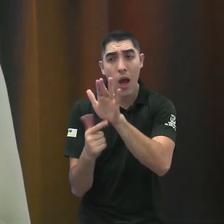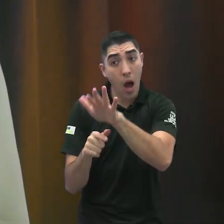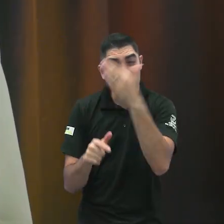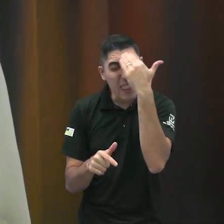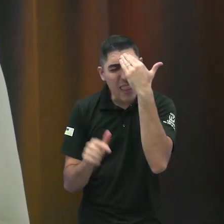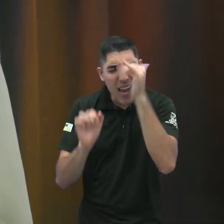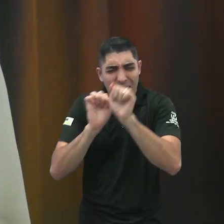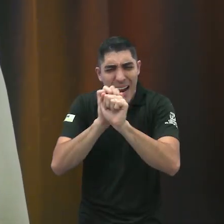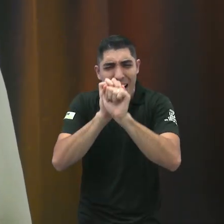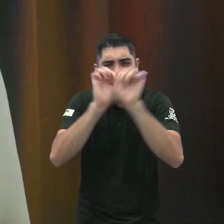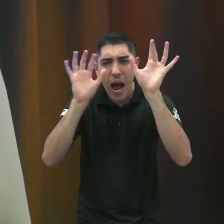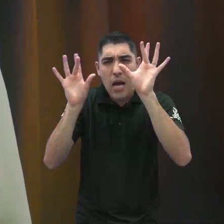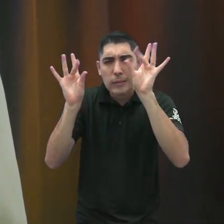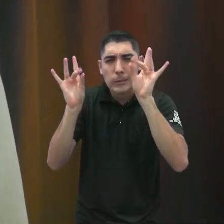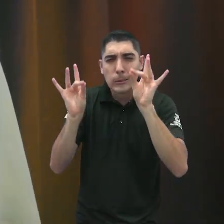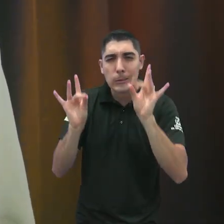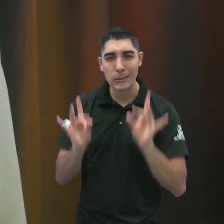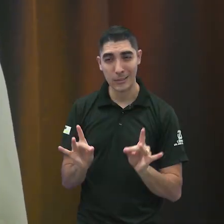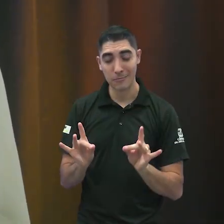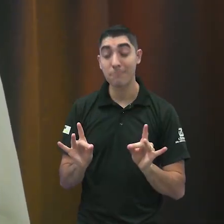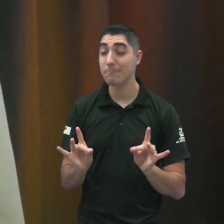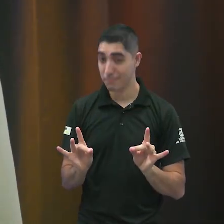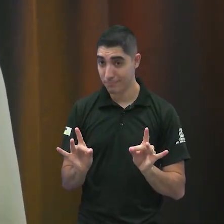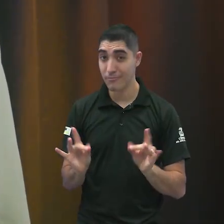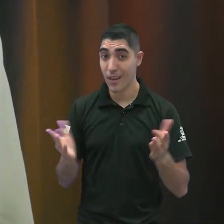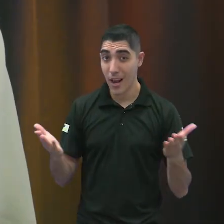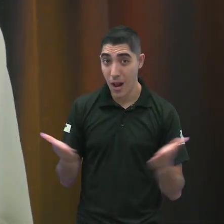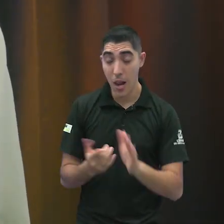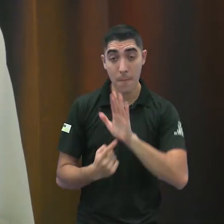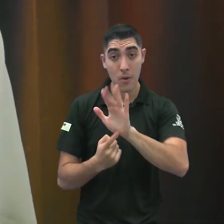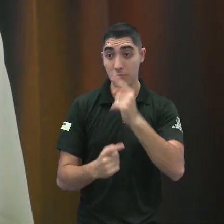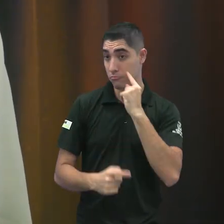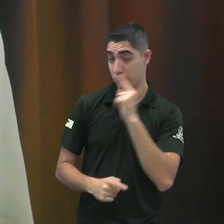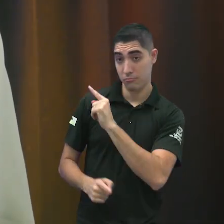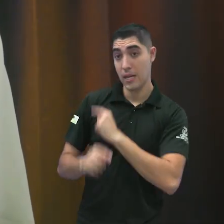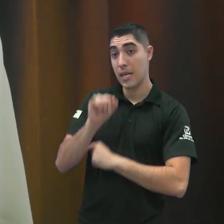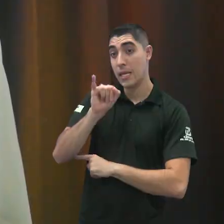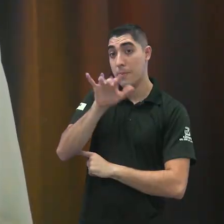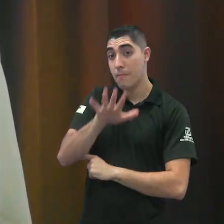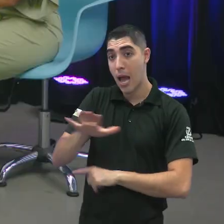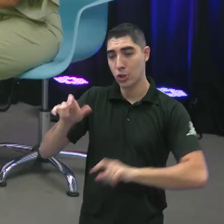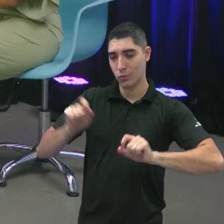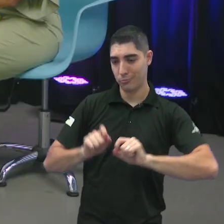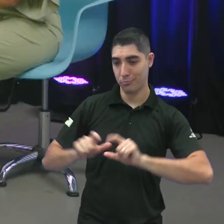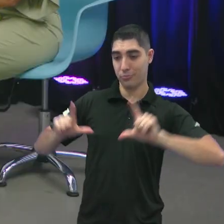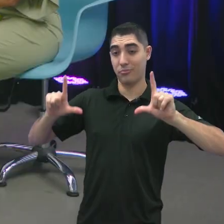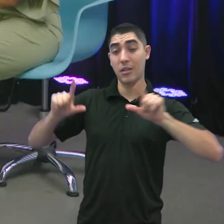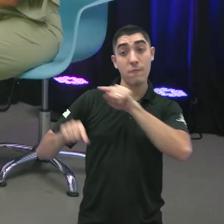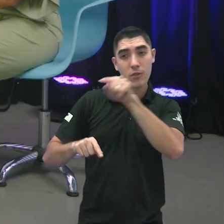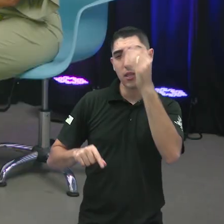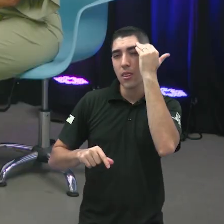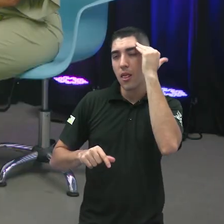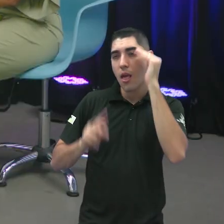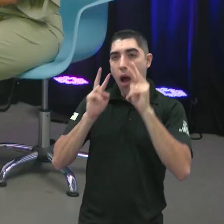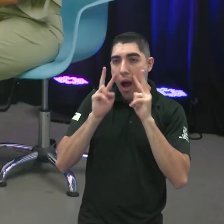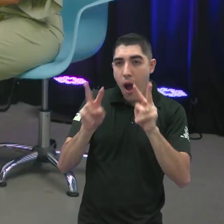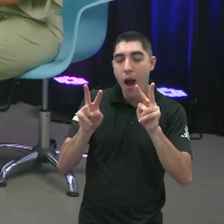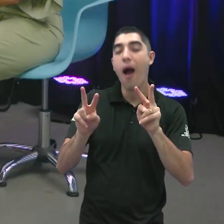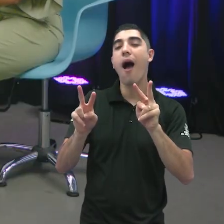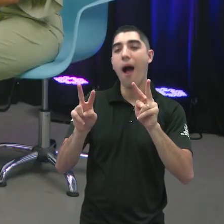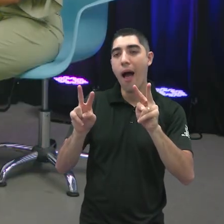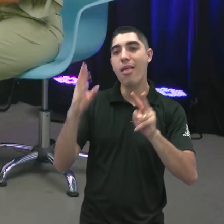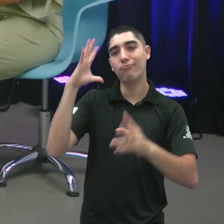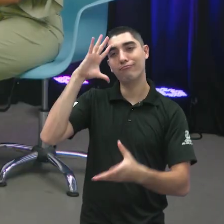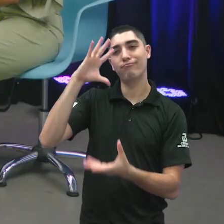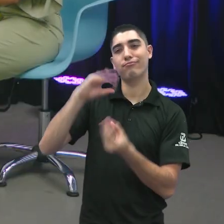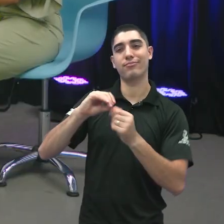nós somos e agimos como agimos? Então, para a gente começar, a gente vai colocar a primeira imagem, vai ser bem ilustrativa para que as pessoas entendam, e daí você